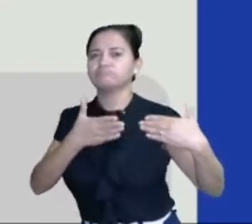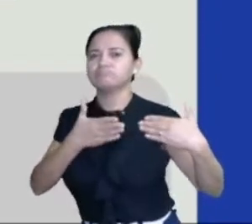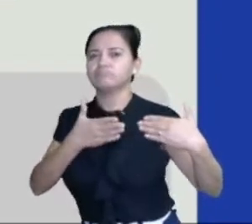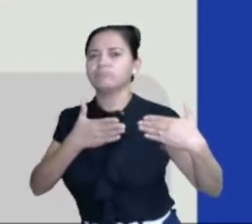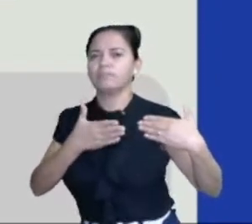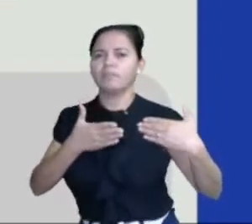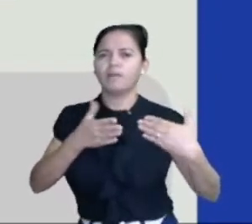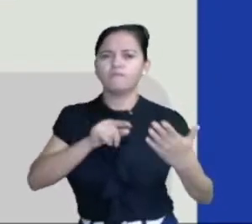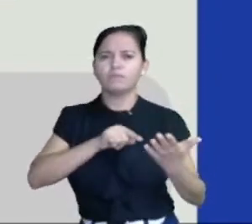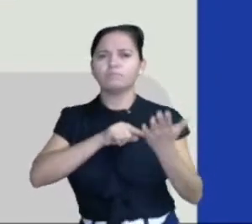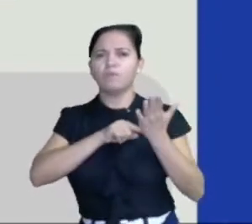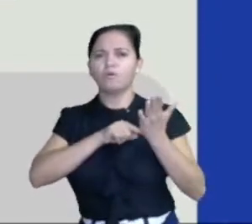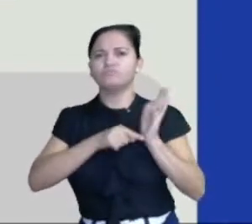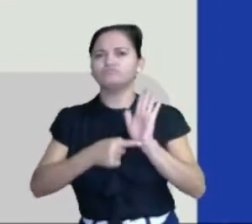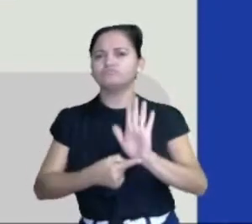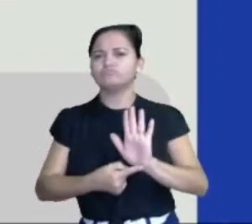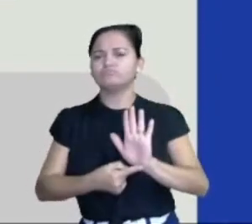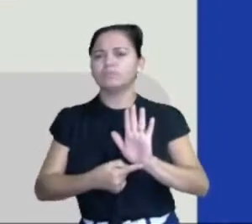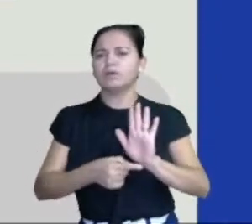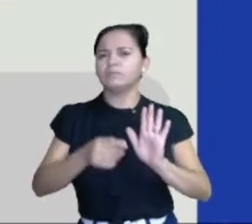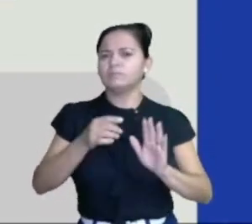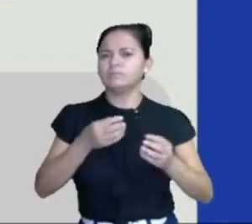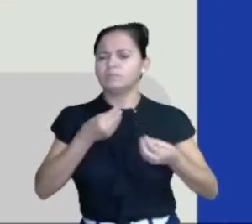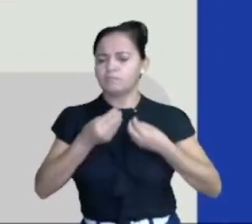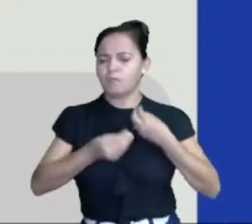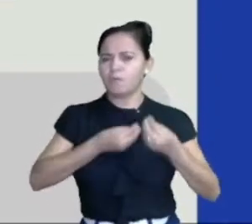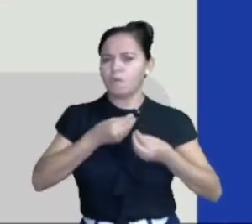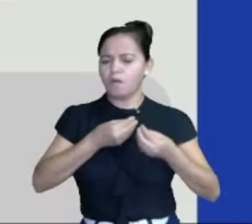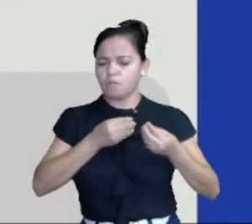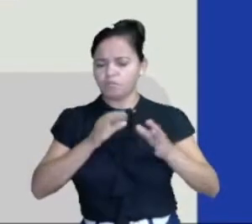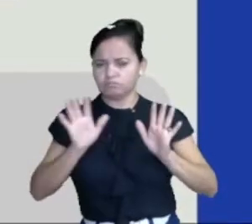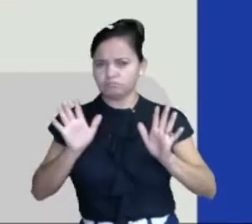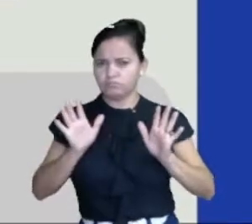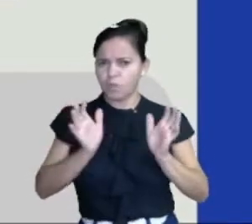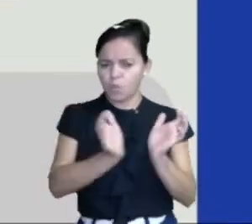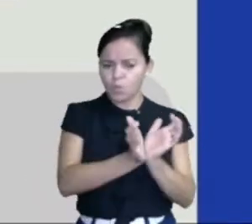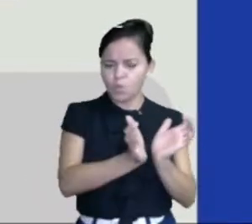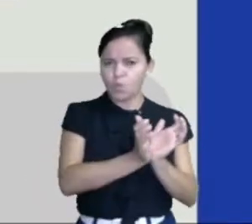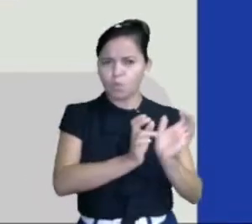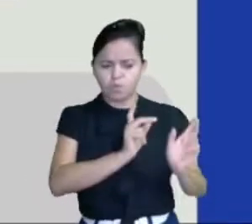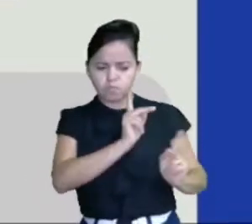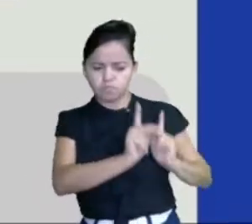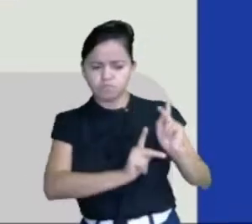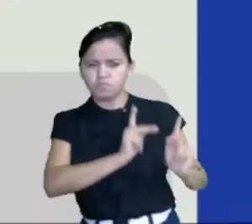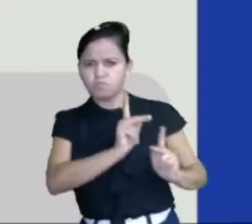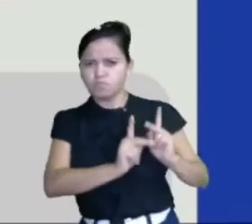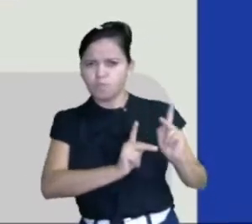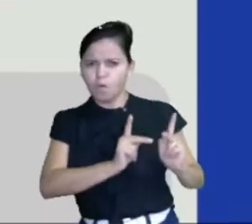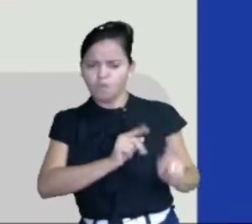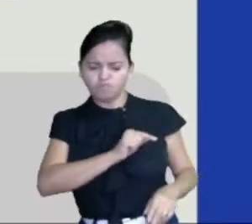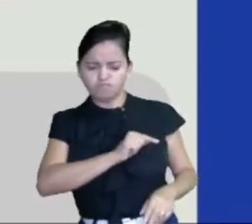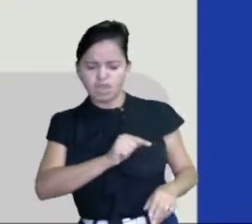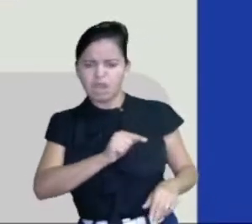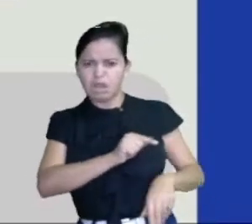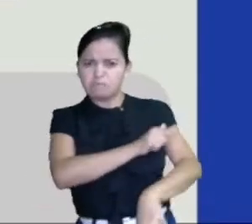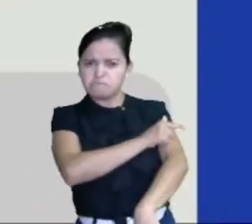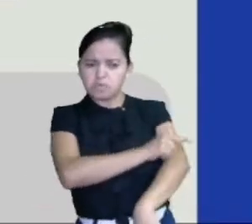que vão nos mostrar como determinados povos se comportavam. Então,